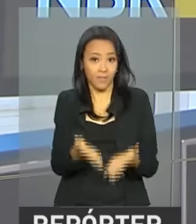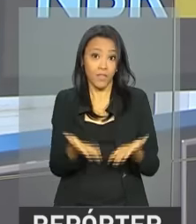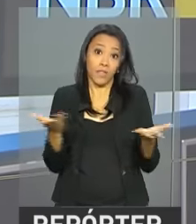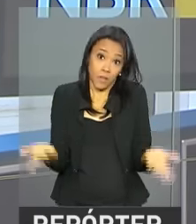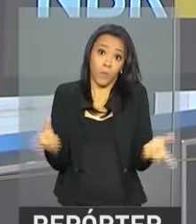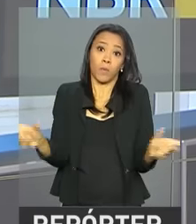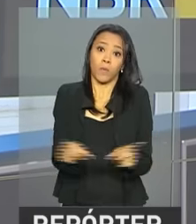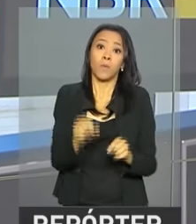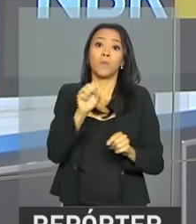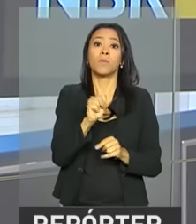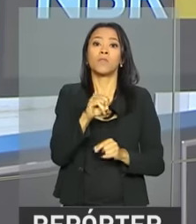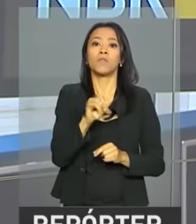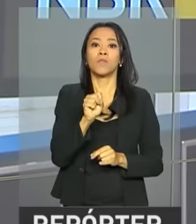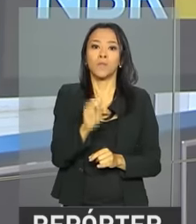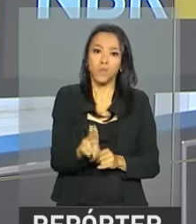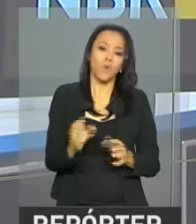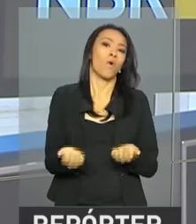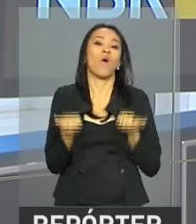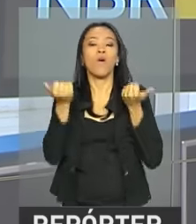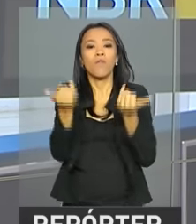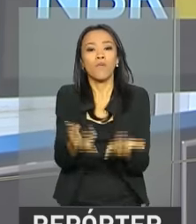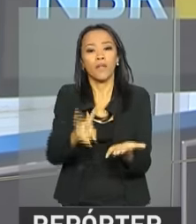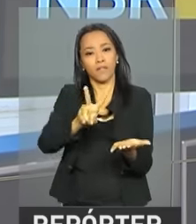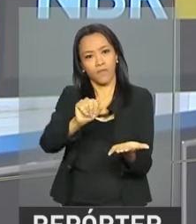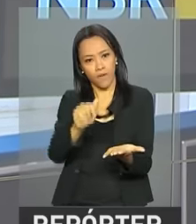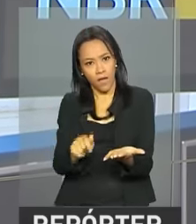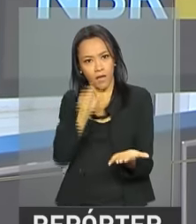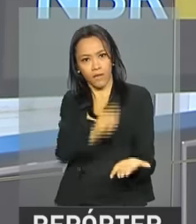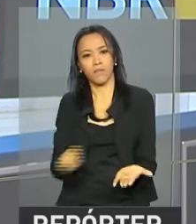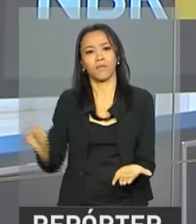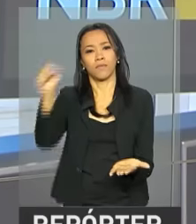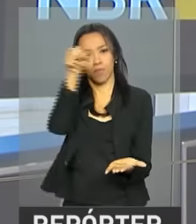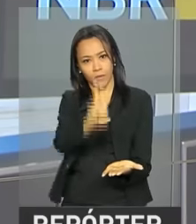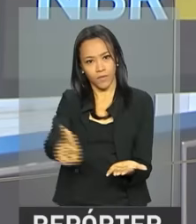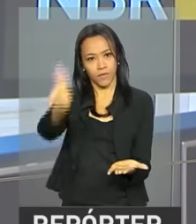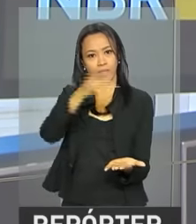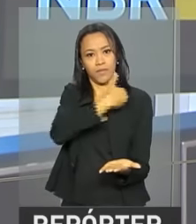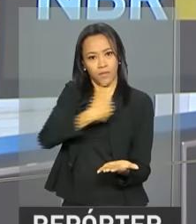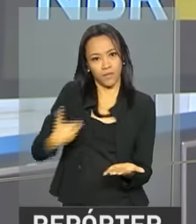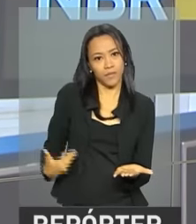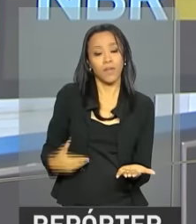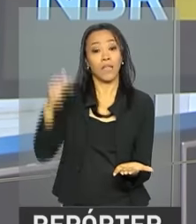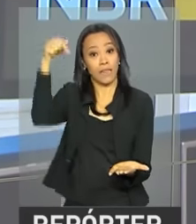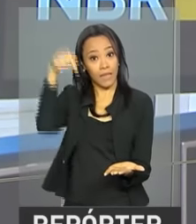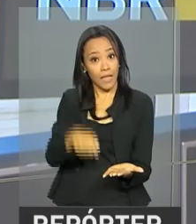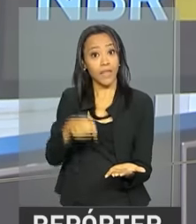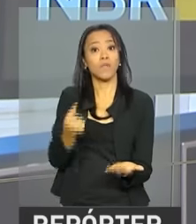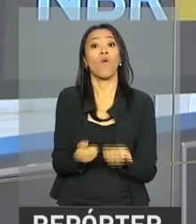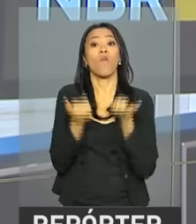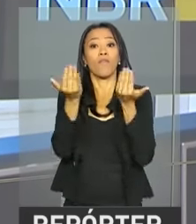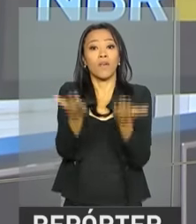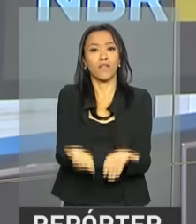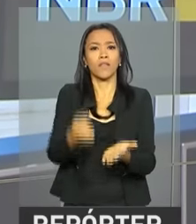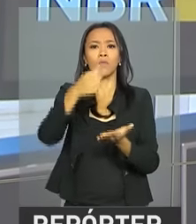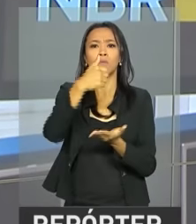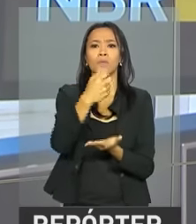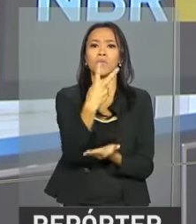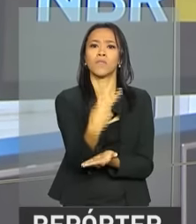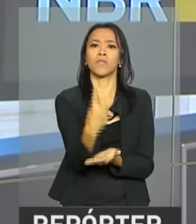czu oferece vagas em instituições públicas de ensino superior nessa edição são ofertadas